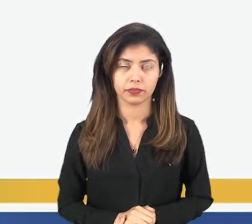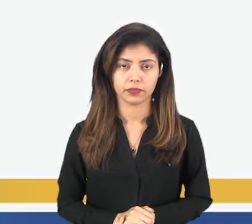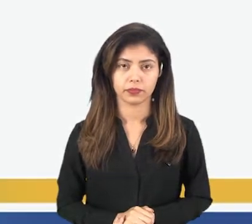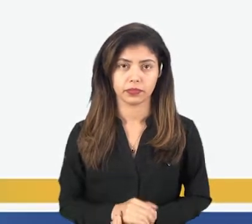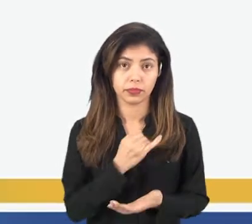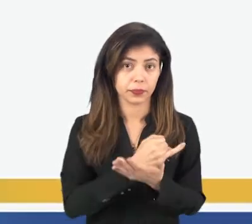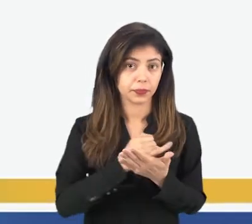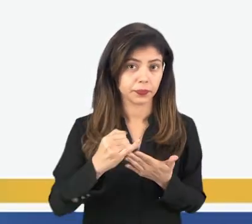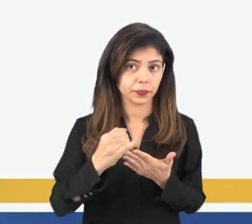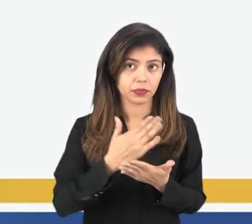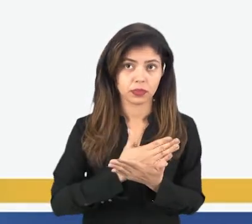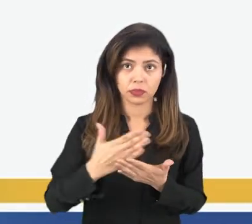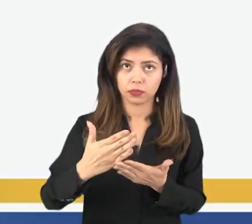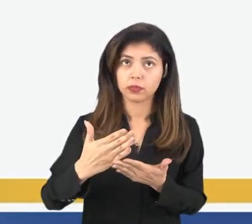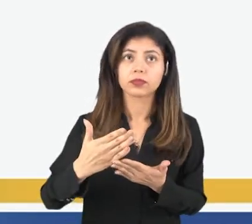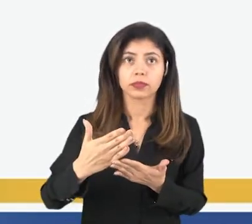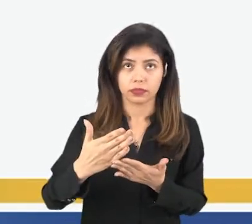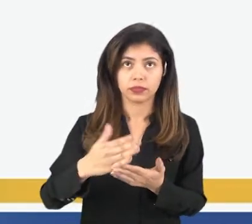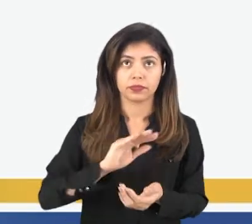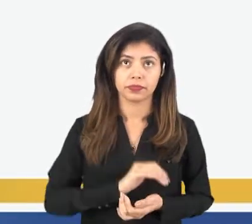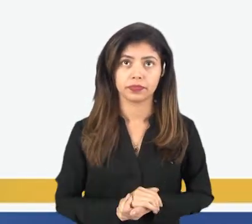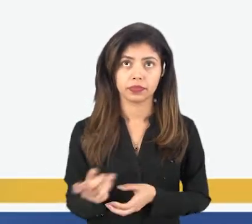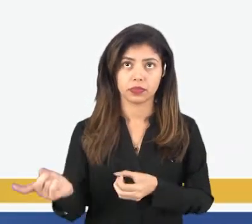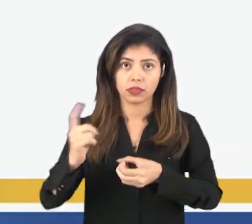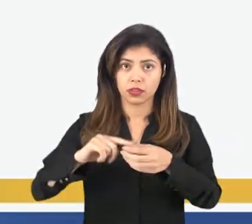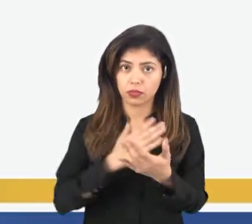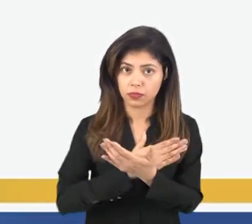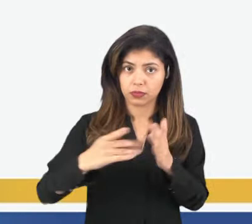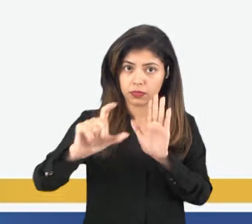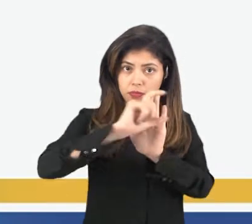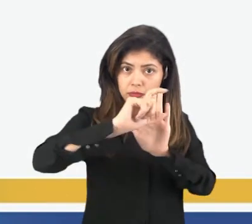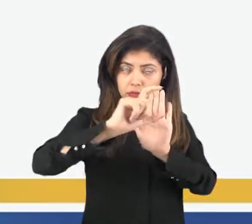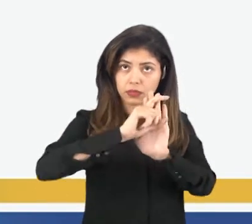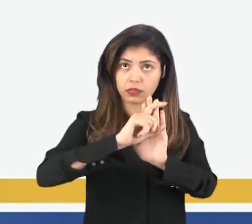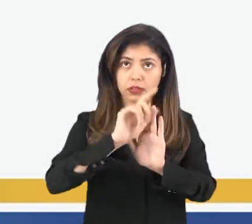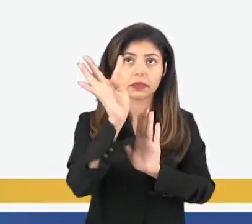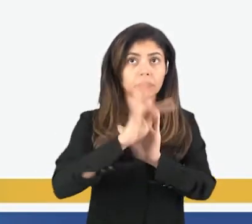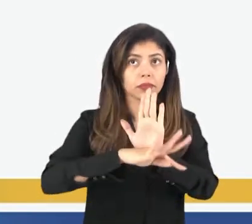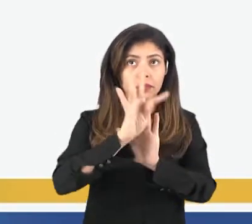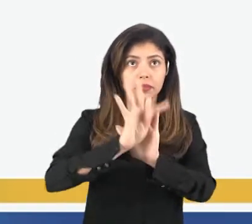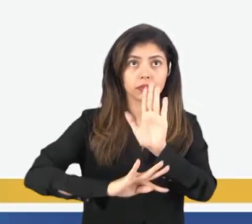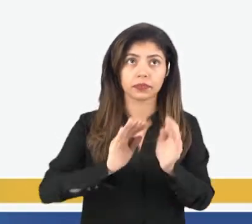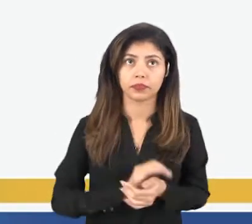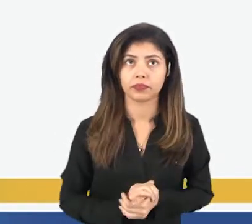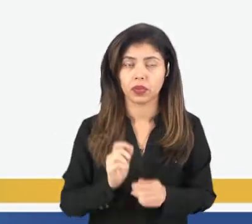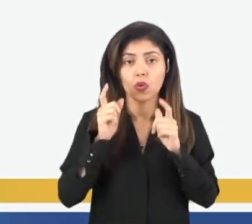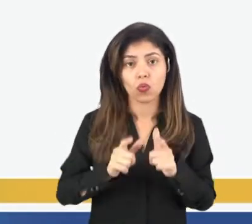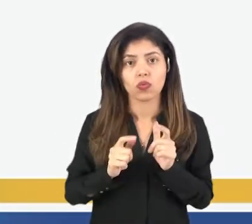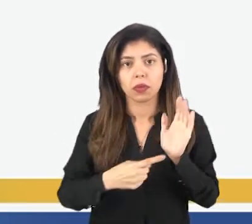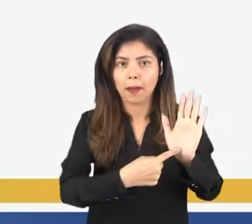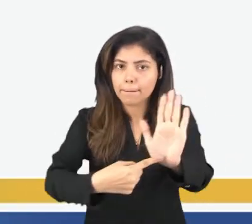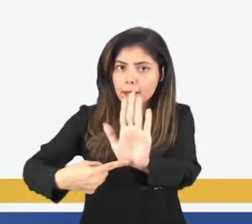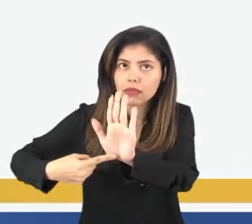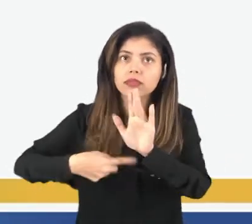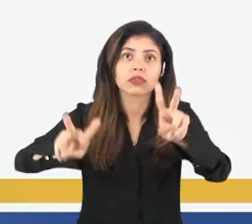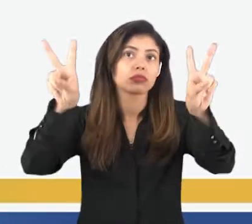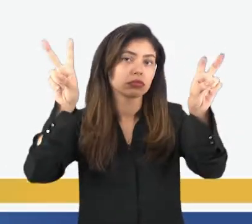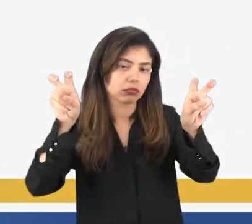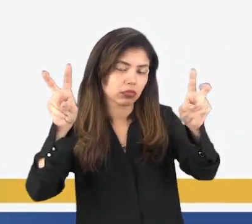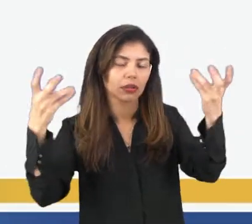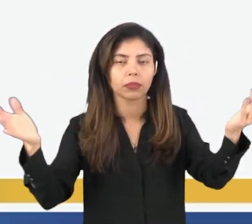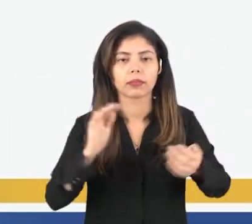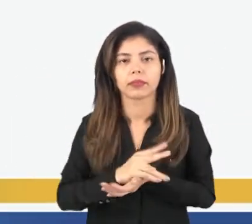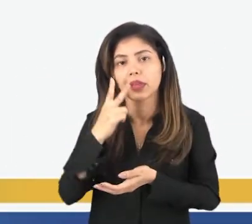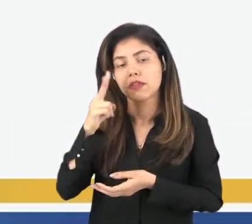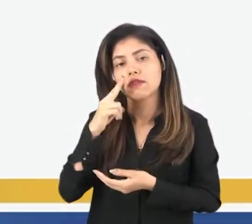Tem introdução. A introdução, ela vem logo no primeiro parágrafo do texto e é onde o autor faz a apresentação do tema